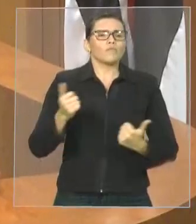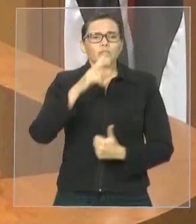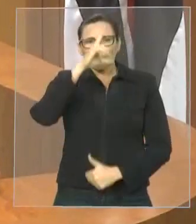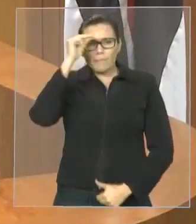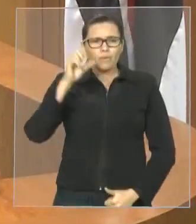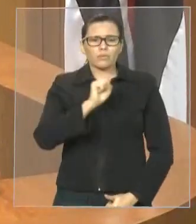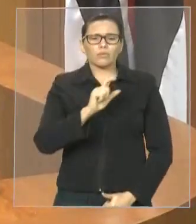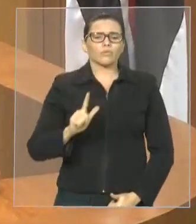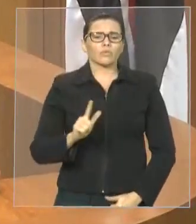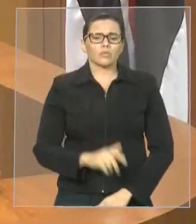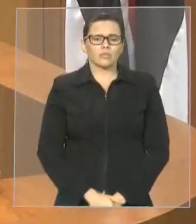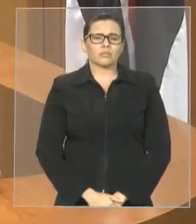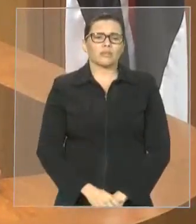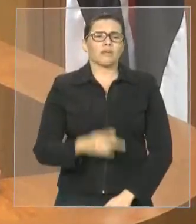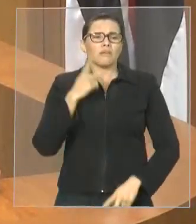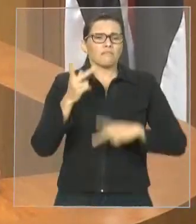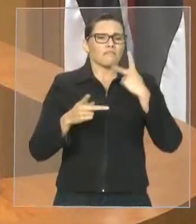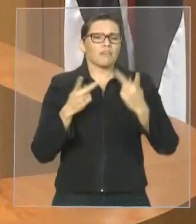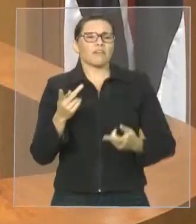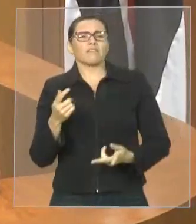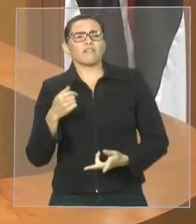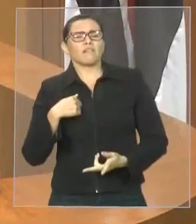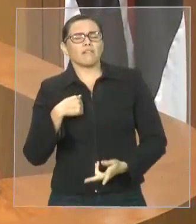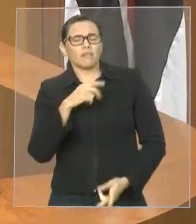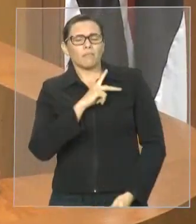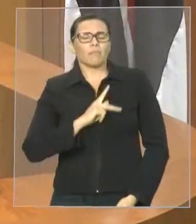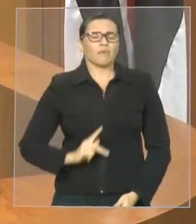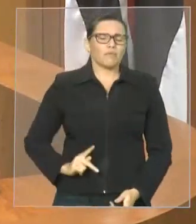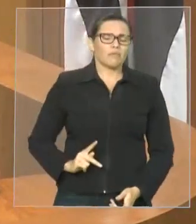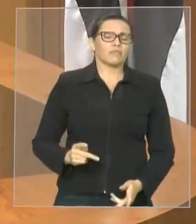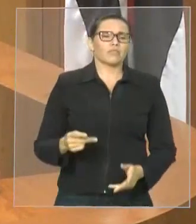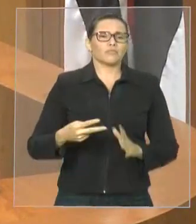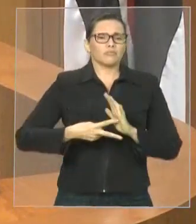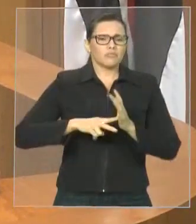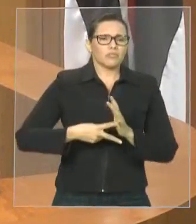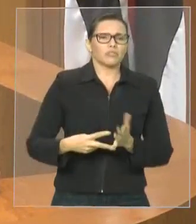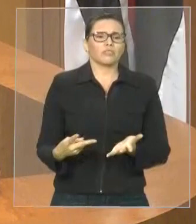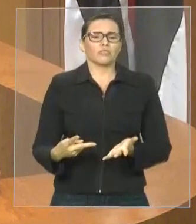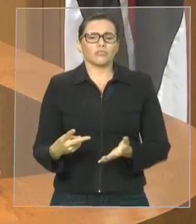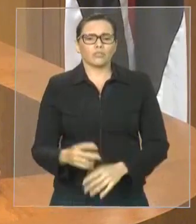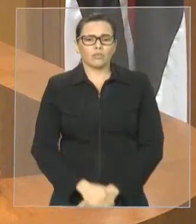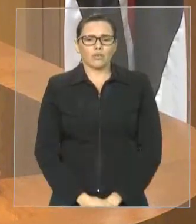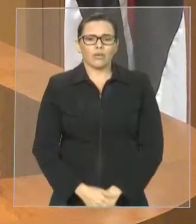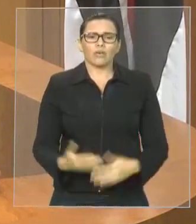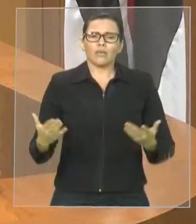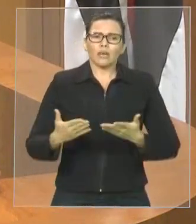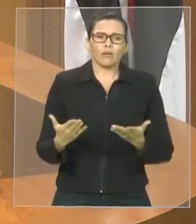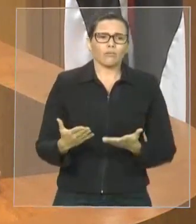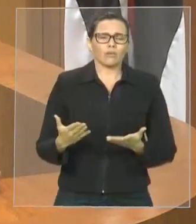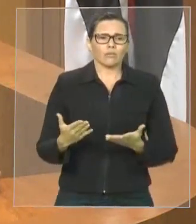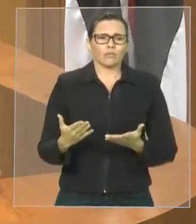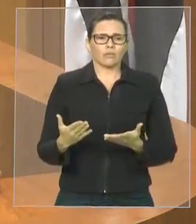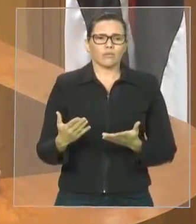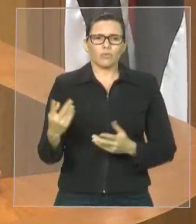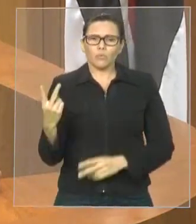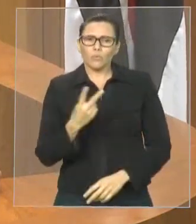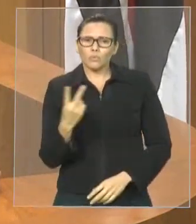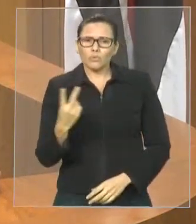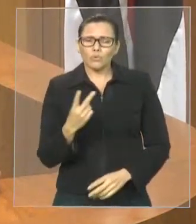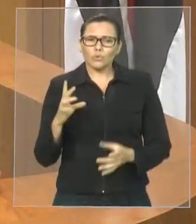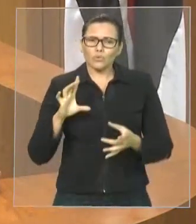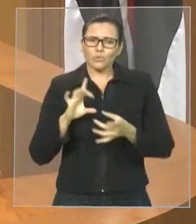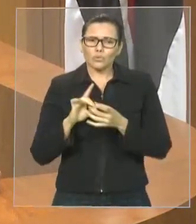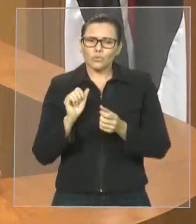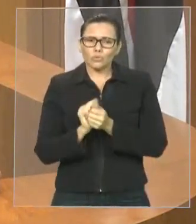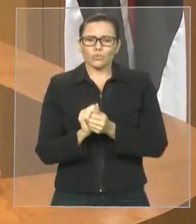foi sindicalista e que não pode agora estar ao lado do prefeito sendo recebido vocês para poder